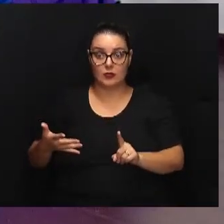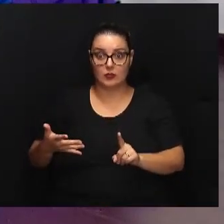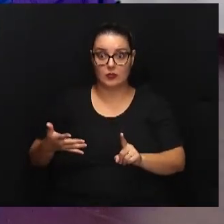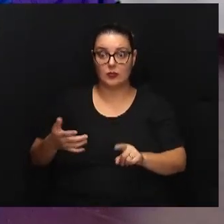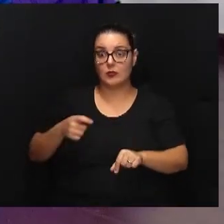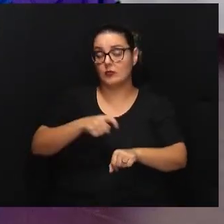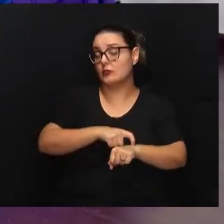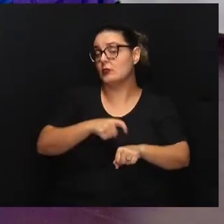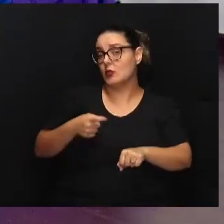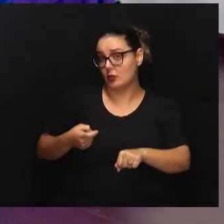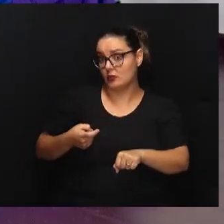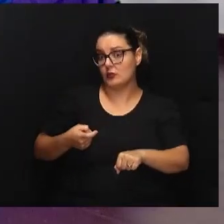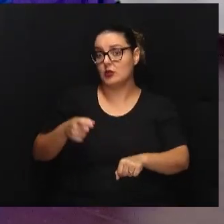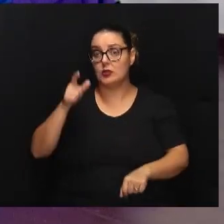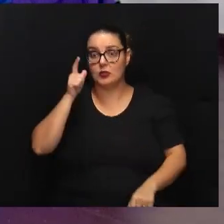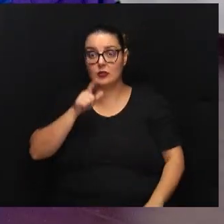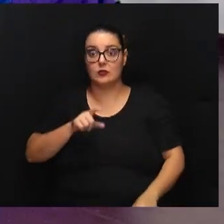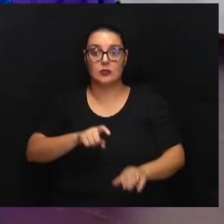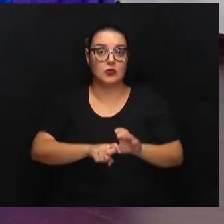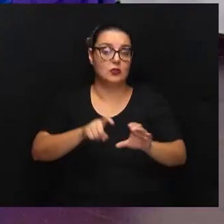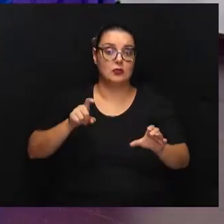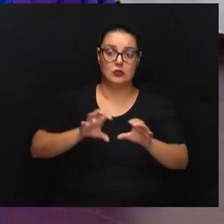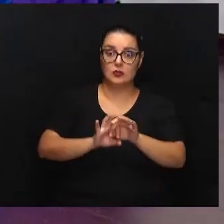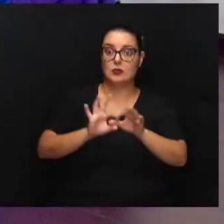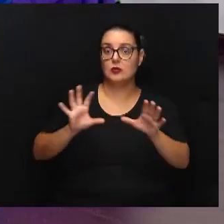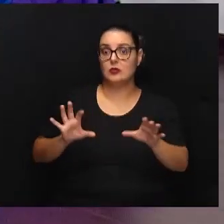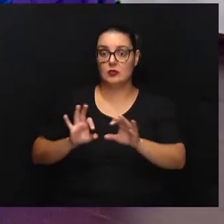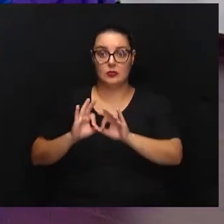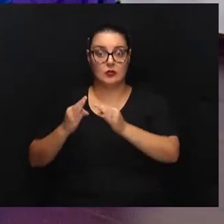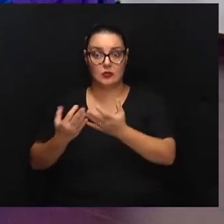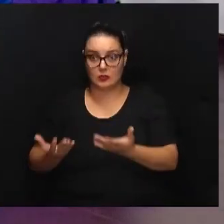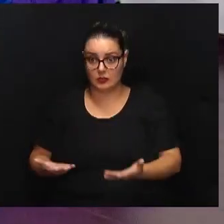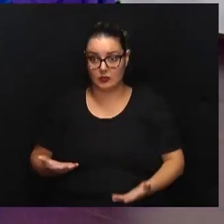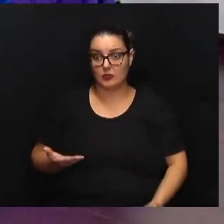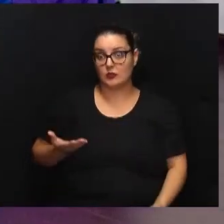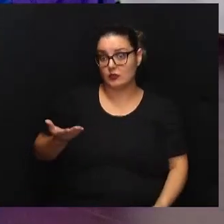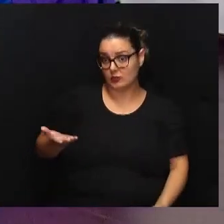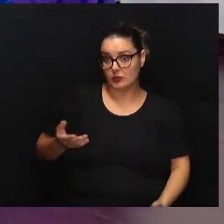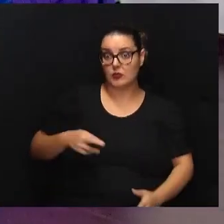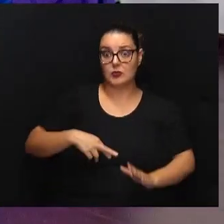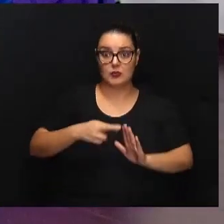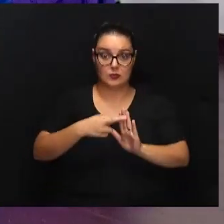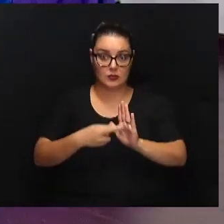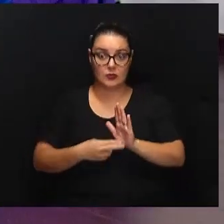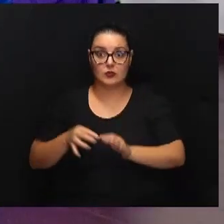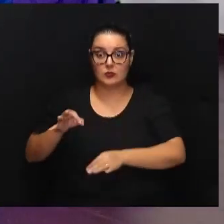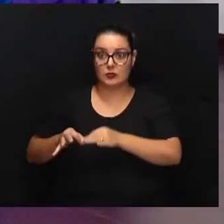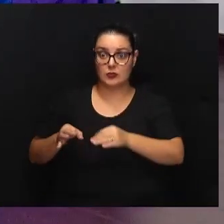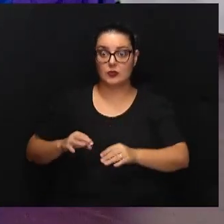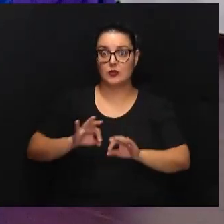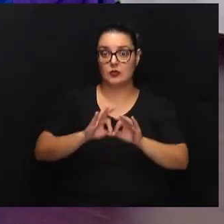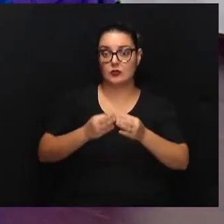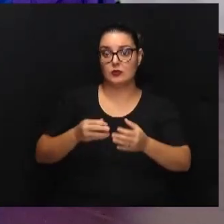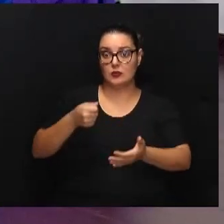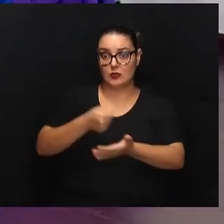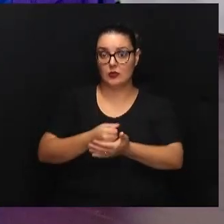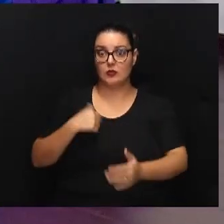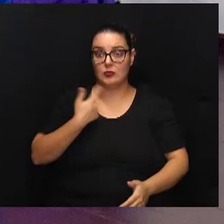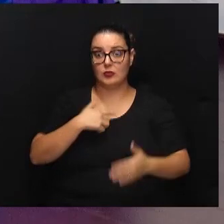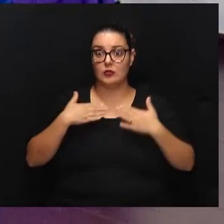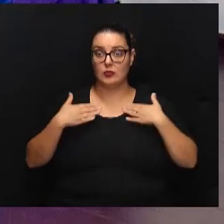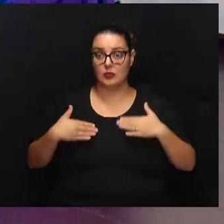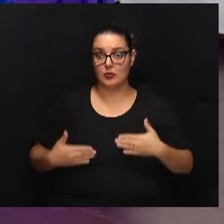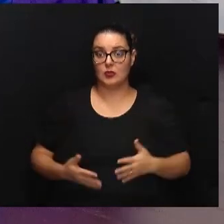do familiar e, portanto, dos regimes jurídicos que a família impõe sobre os nossos corpos. Entender que o que está acontecendo